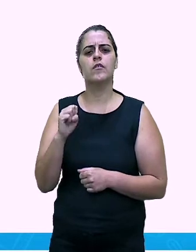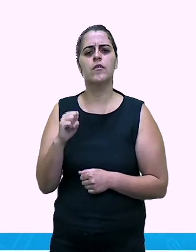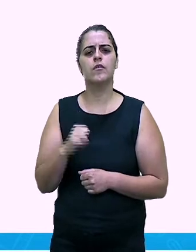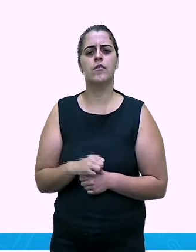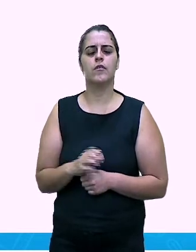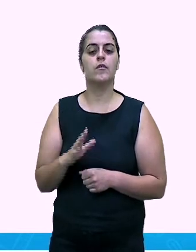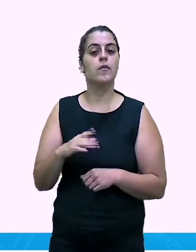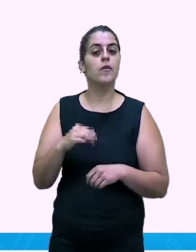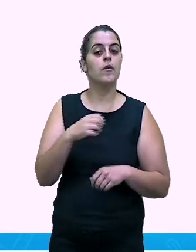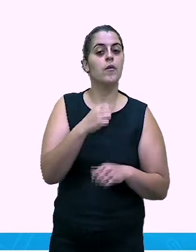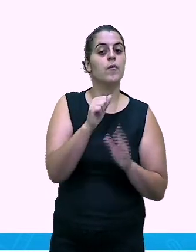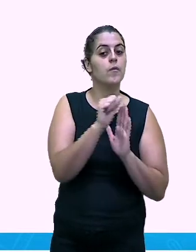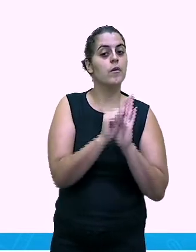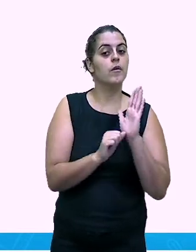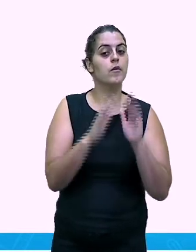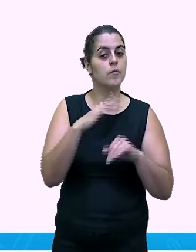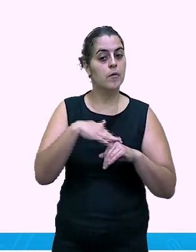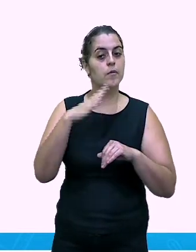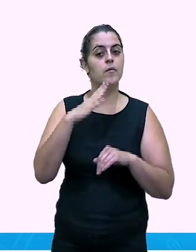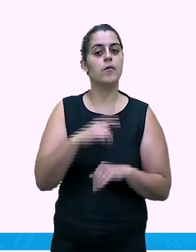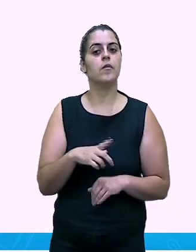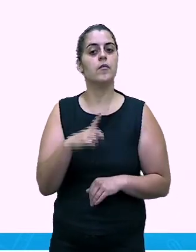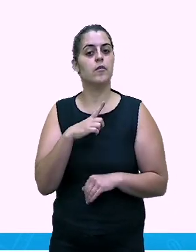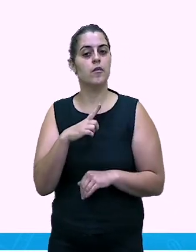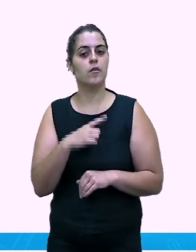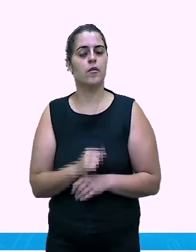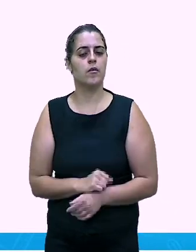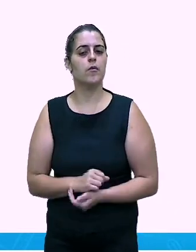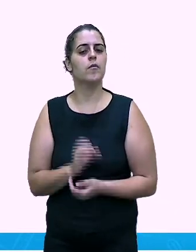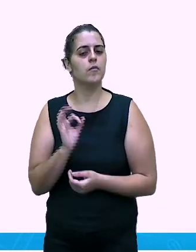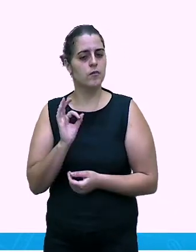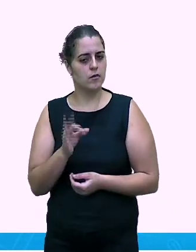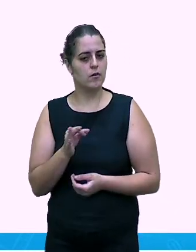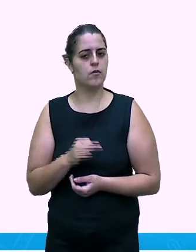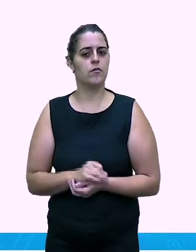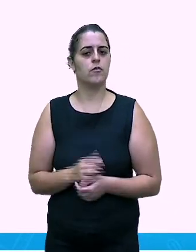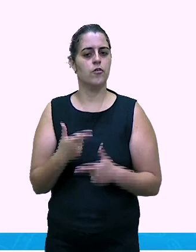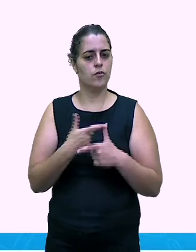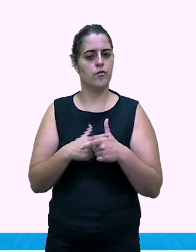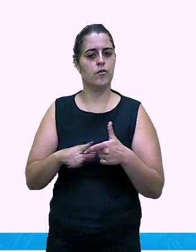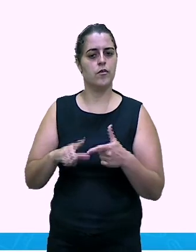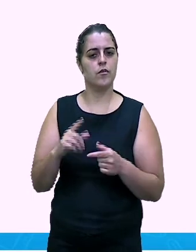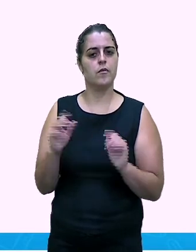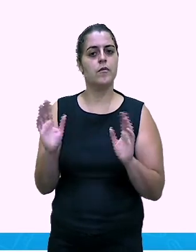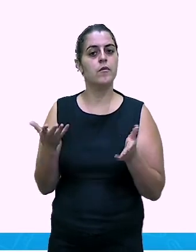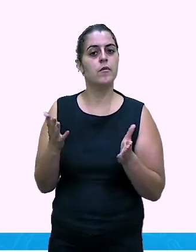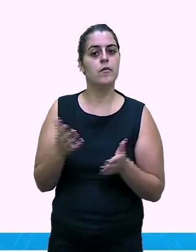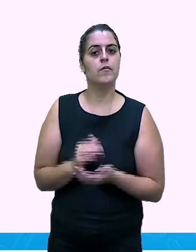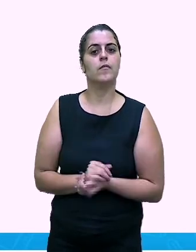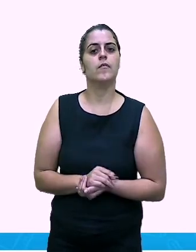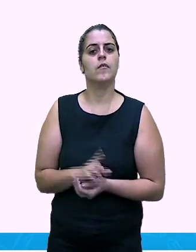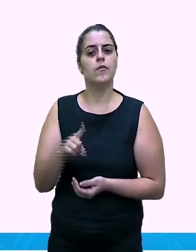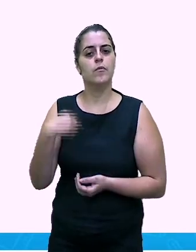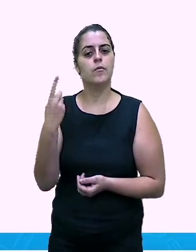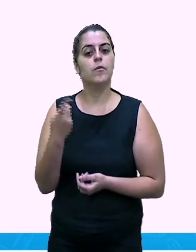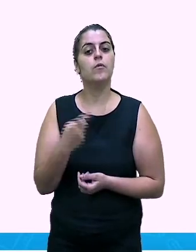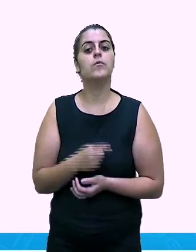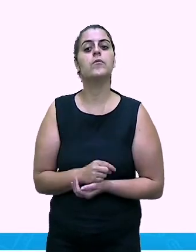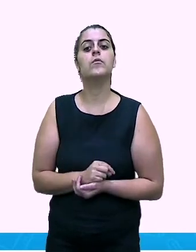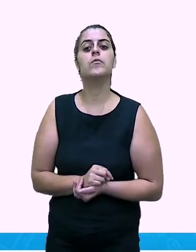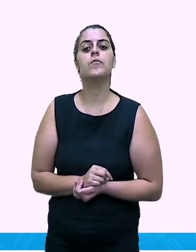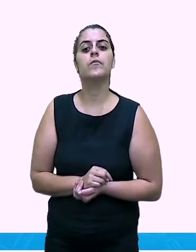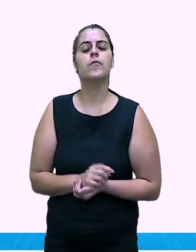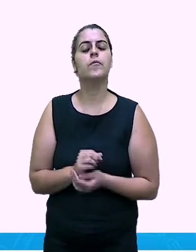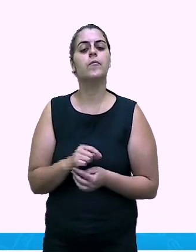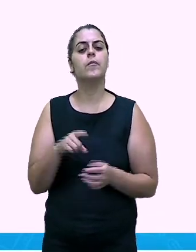algarismo maior, um número maior. Então, eu tenho essa possibilidade de dividir. Agora, nós vamos para um outro passo. Eu vou